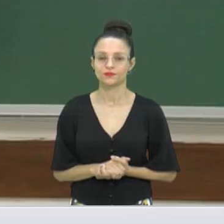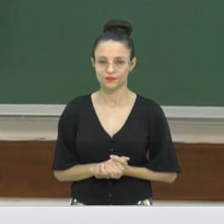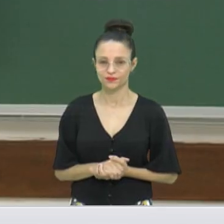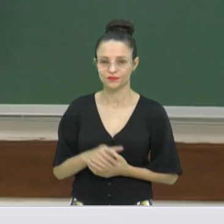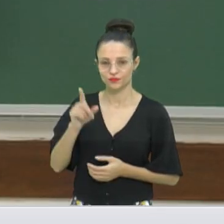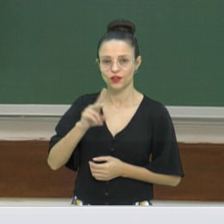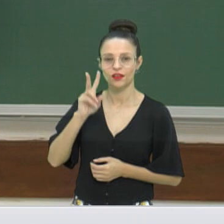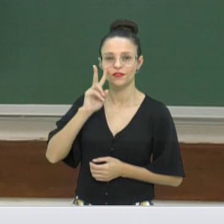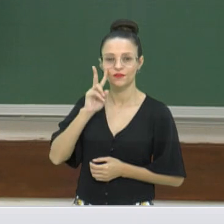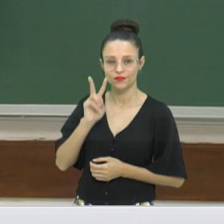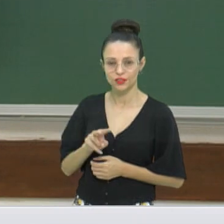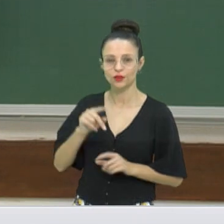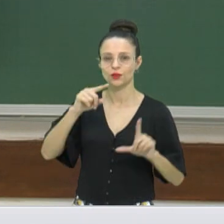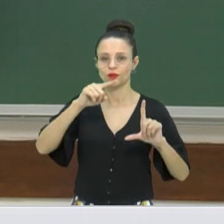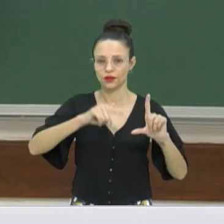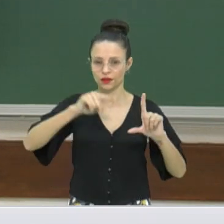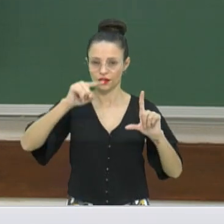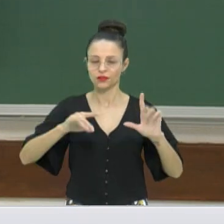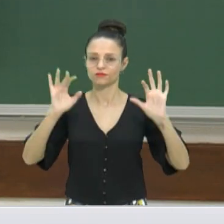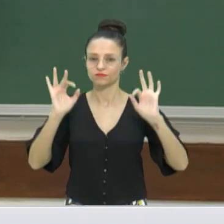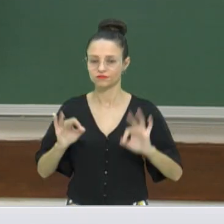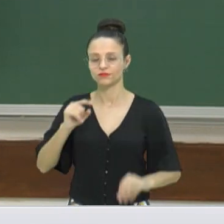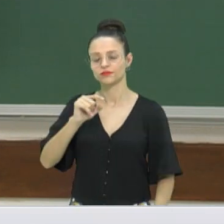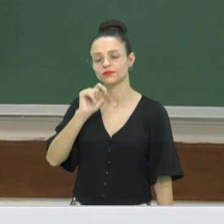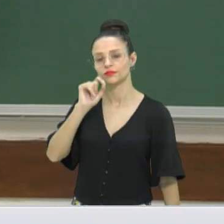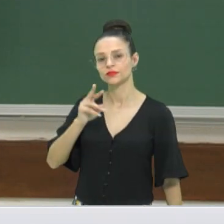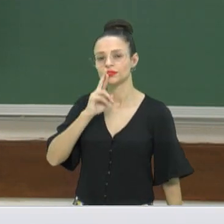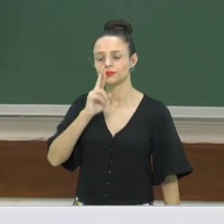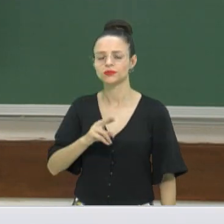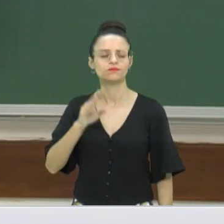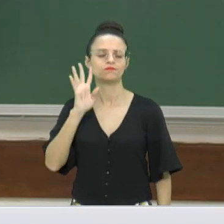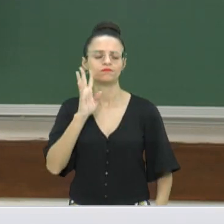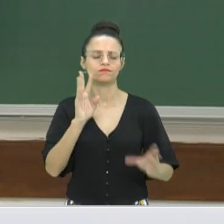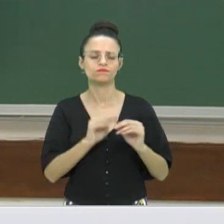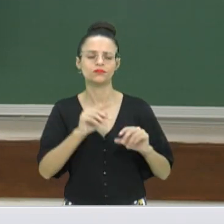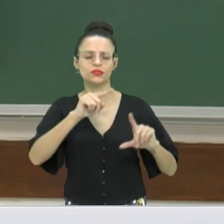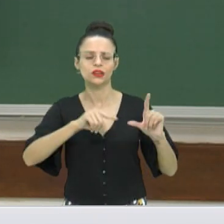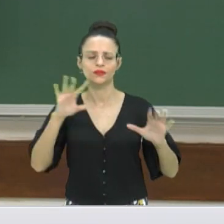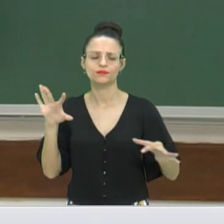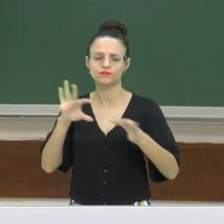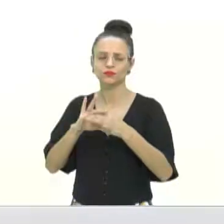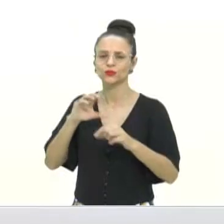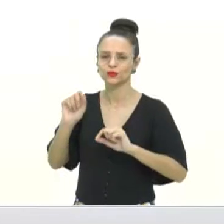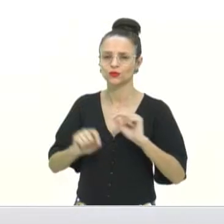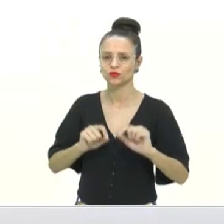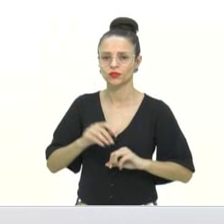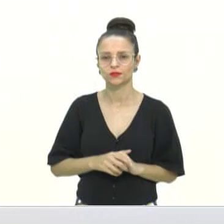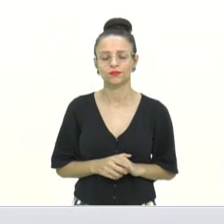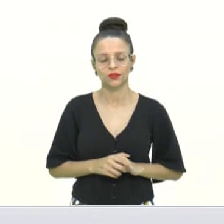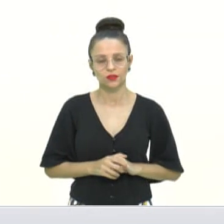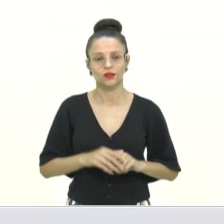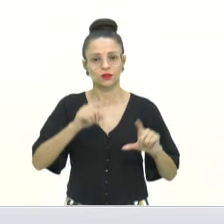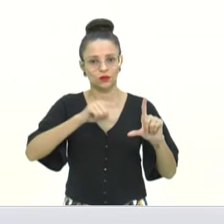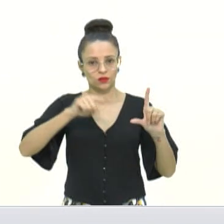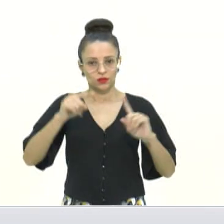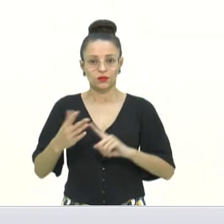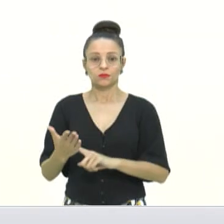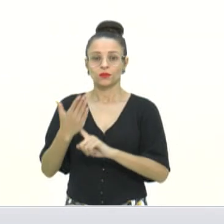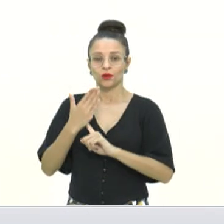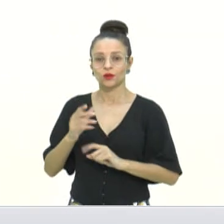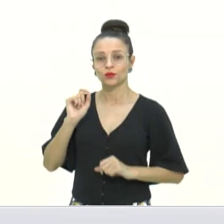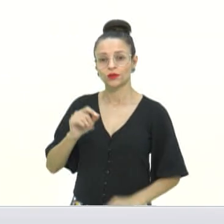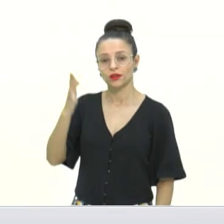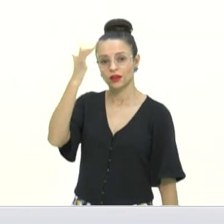Você leu o gráfico direitinho? E aí você respondeu, o que é possível compreender a partir desse gráfico? O gráfico mostra que